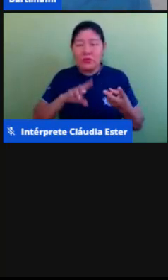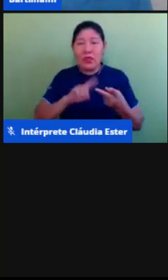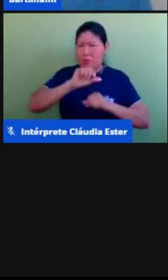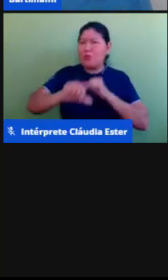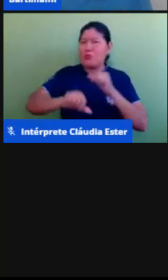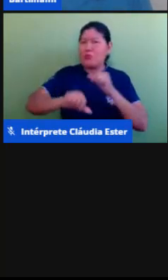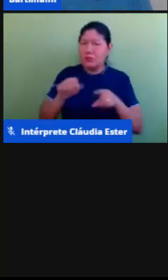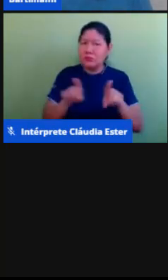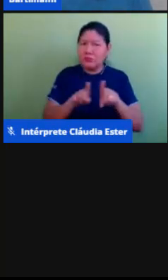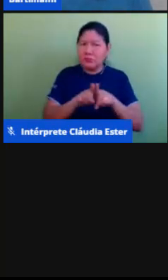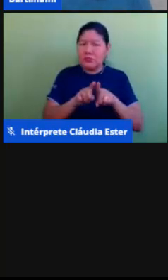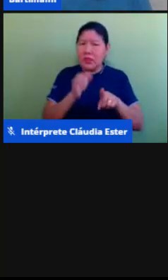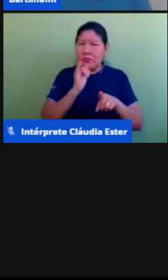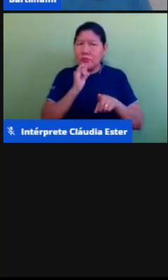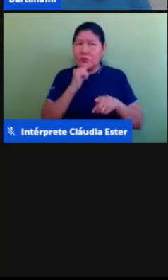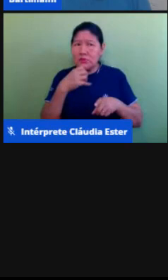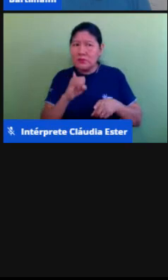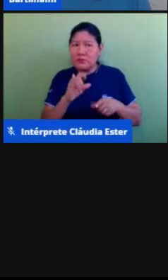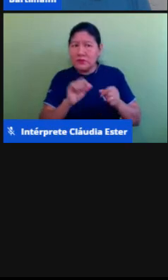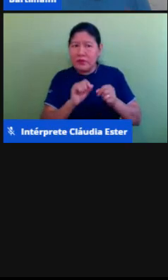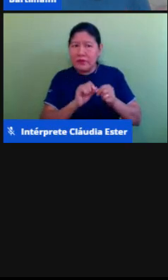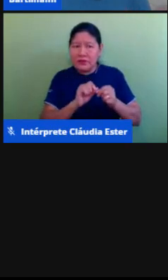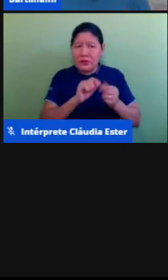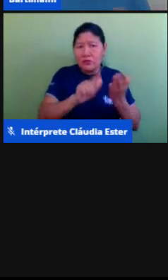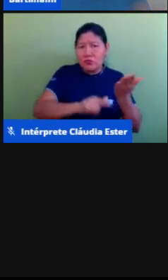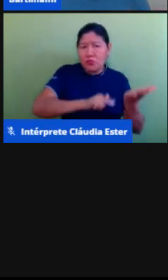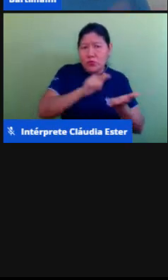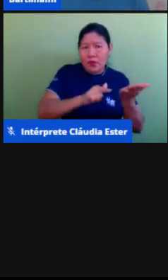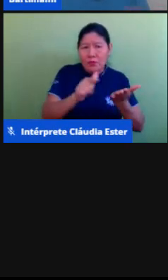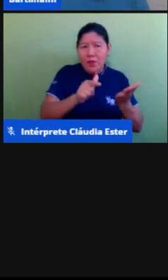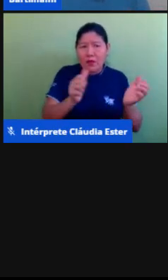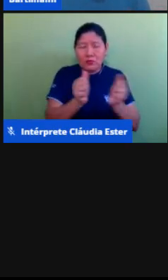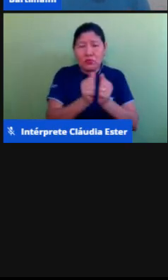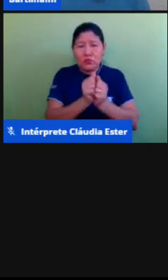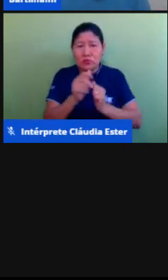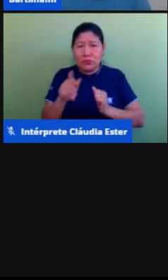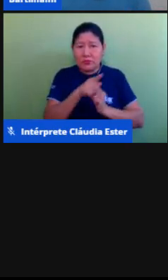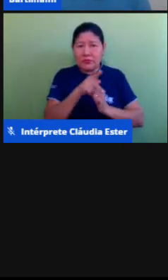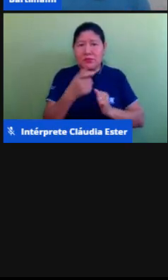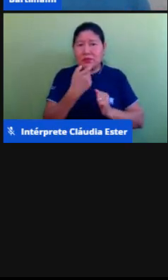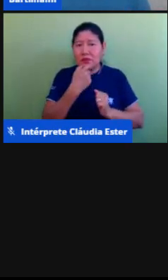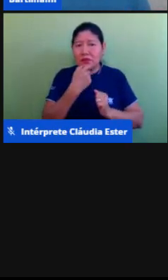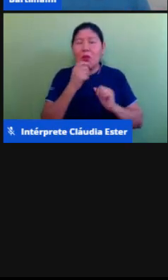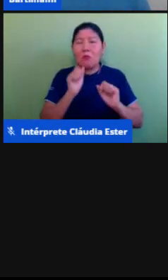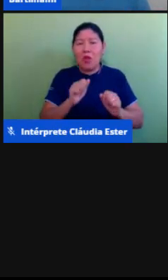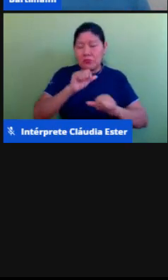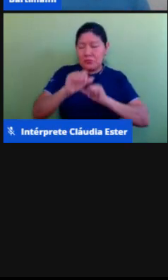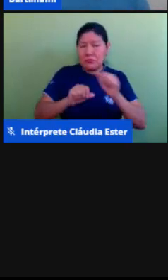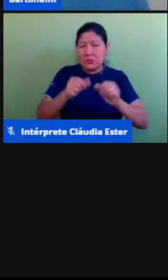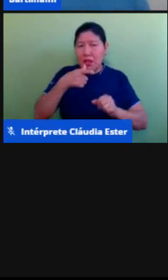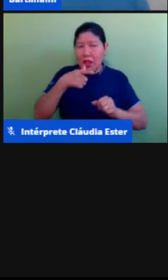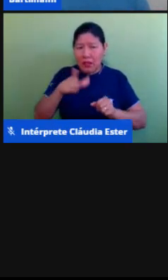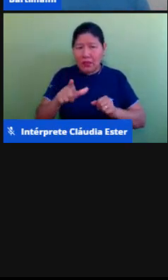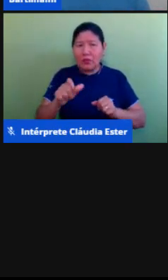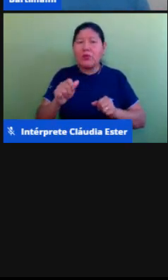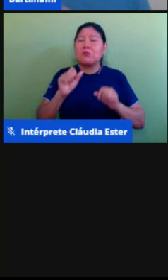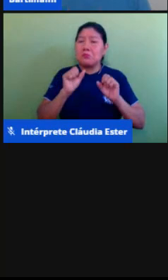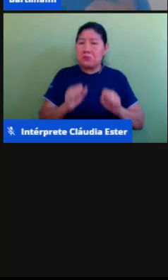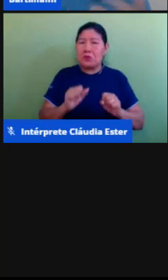for fazer um trabalho integrado com a professora de inglês, você pode alterar também as informações